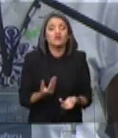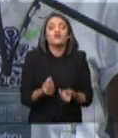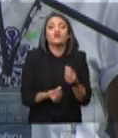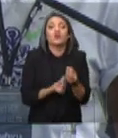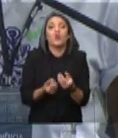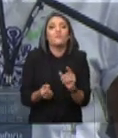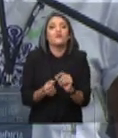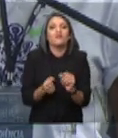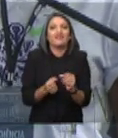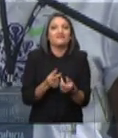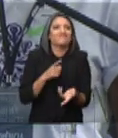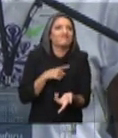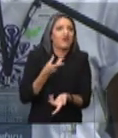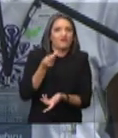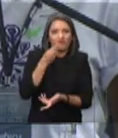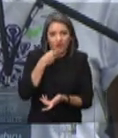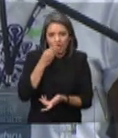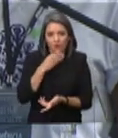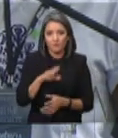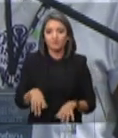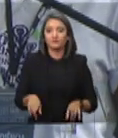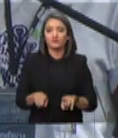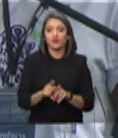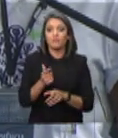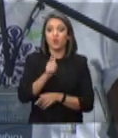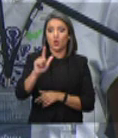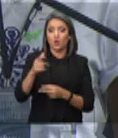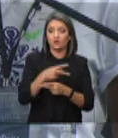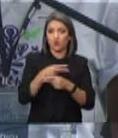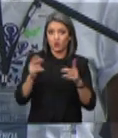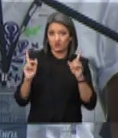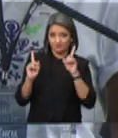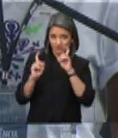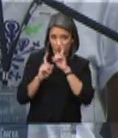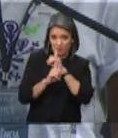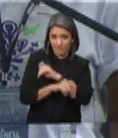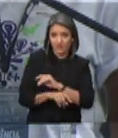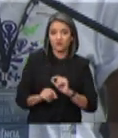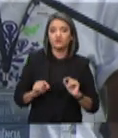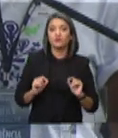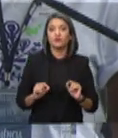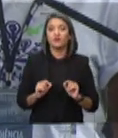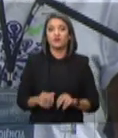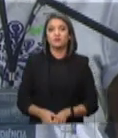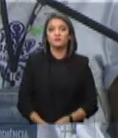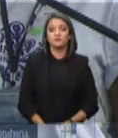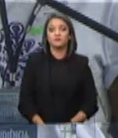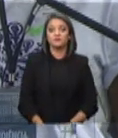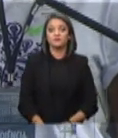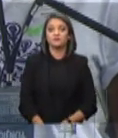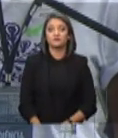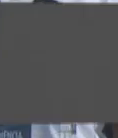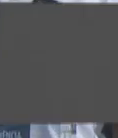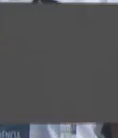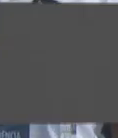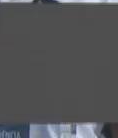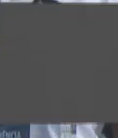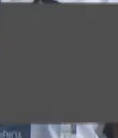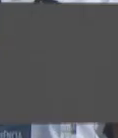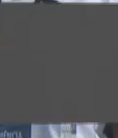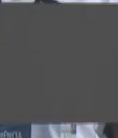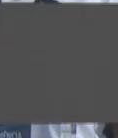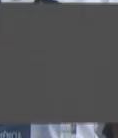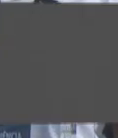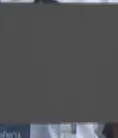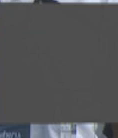insuficiente outra questão complexa obrigada a ser exposta no contexto dessas parcerias